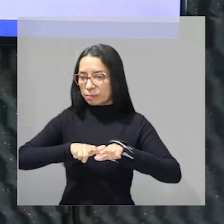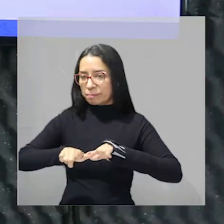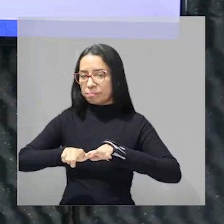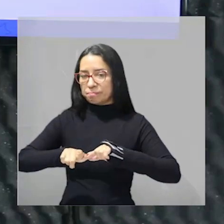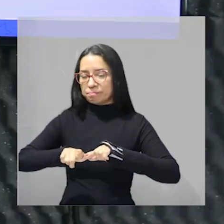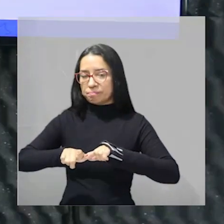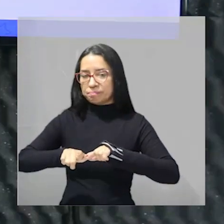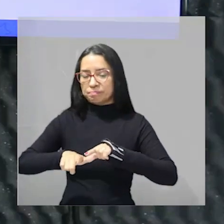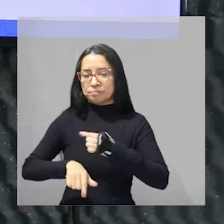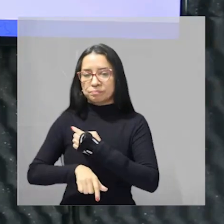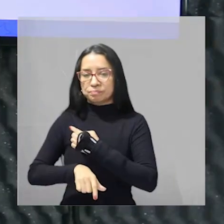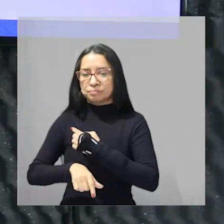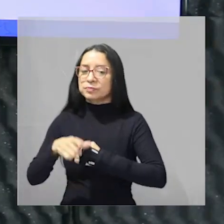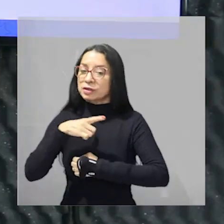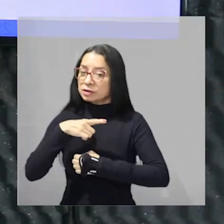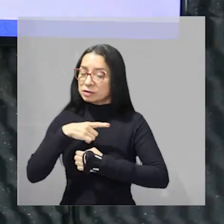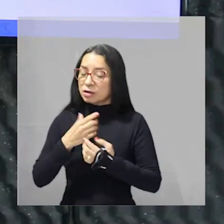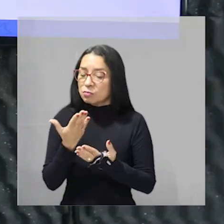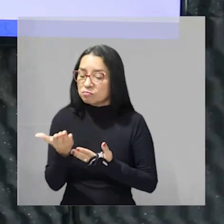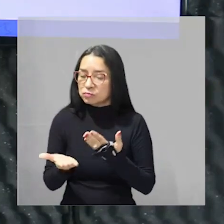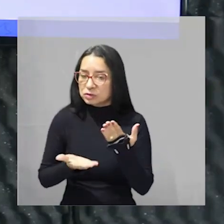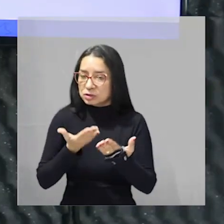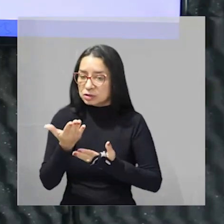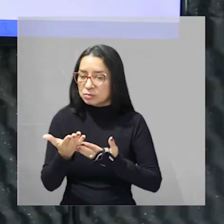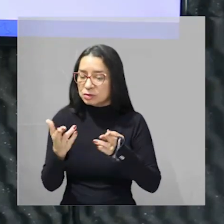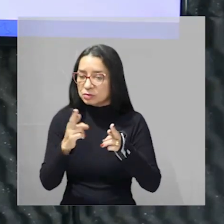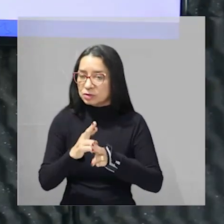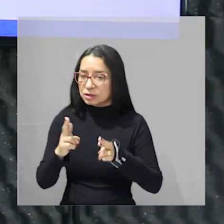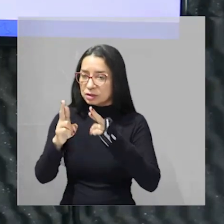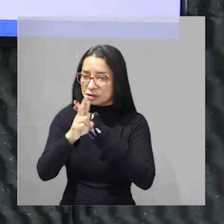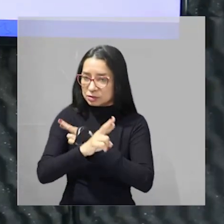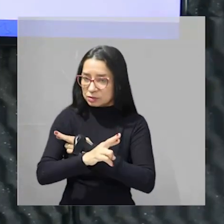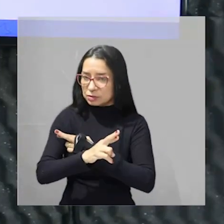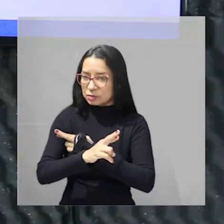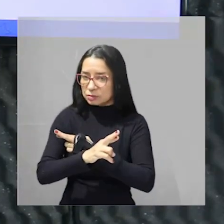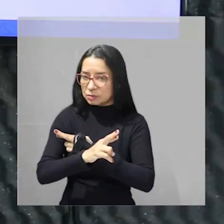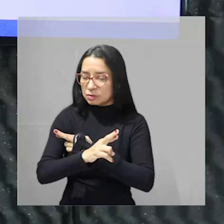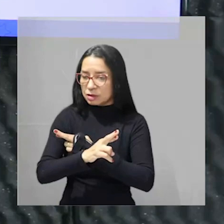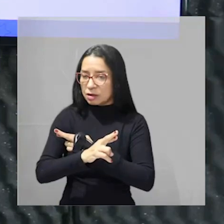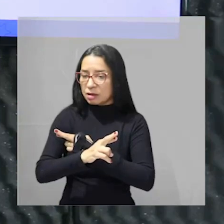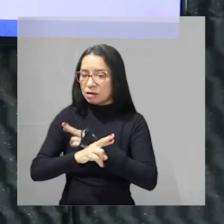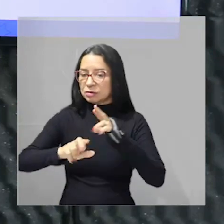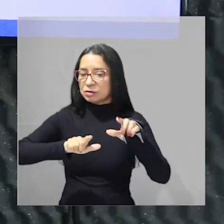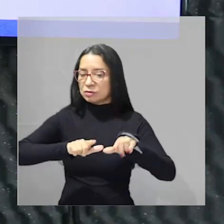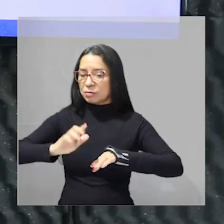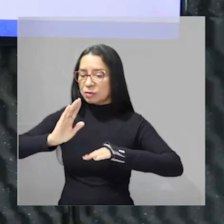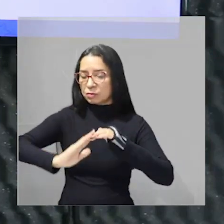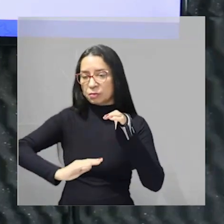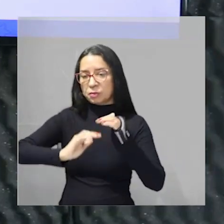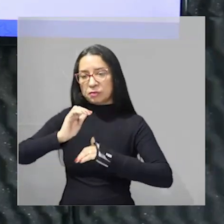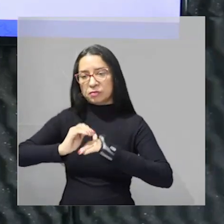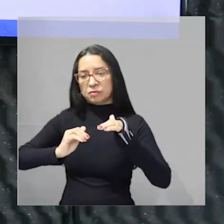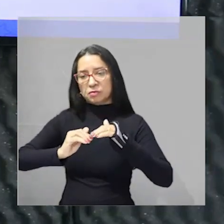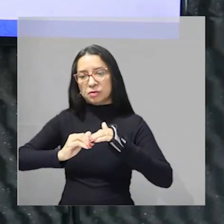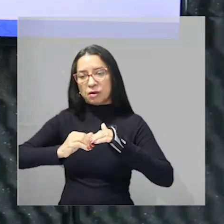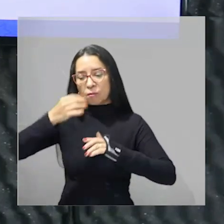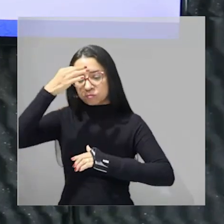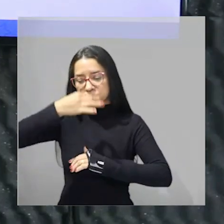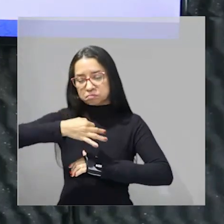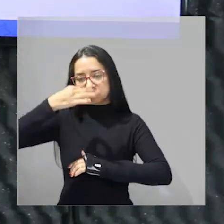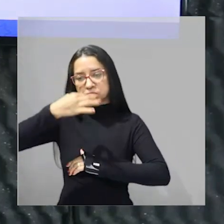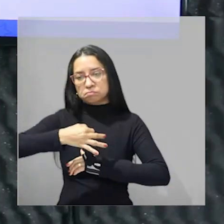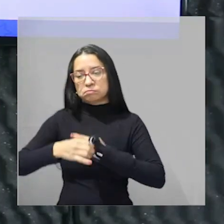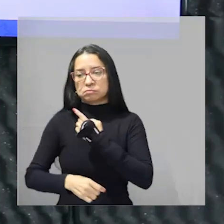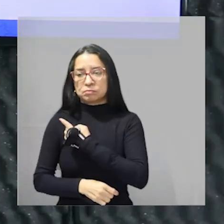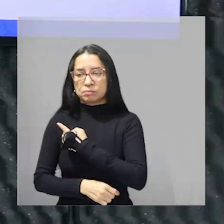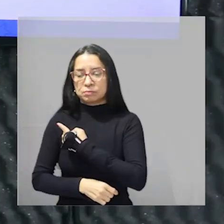fala, existe um tratamento aqui em relação à mão de obra especializada. Veja bem. Continuando. Isto é,